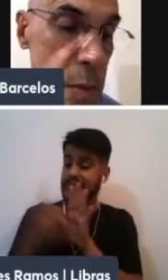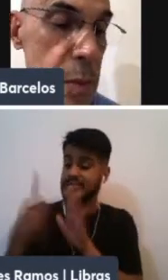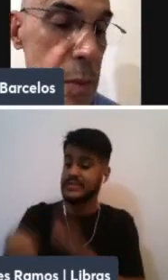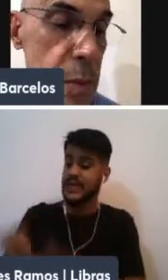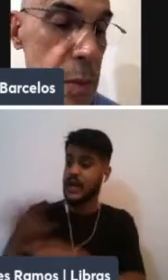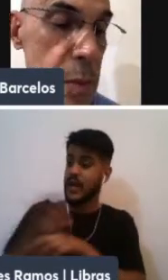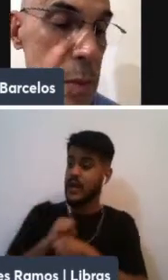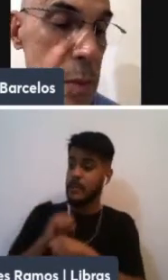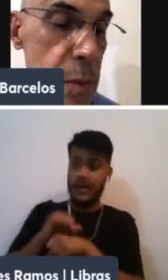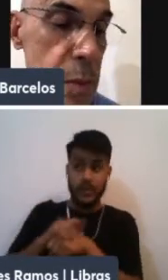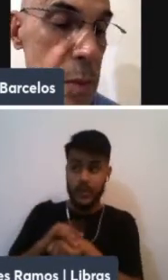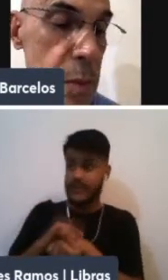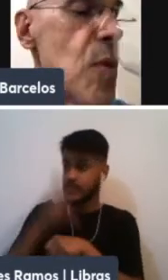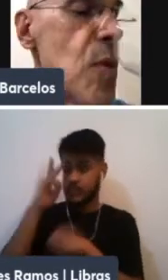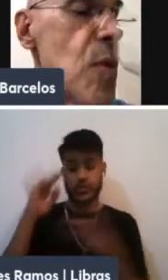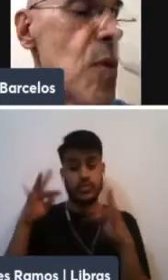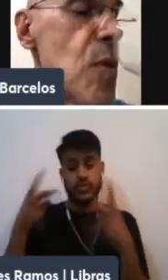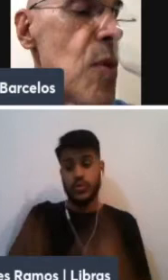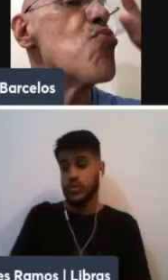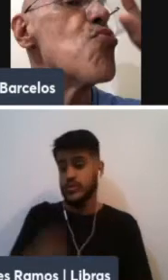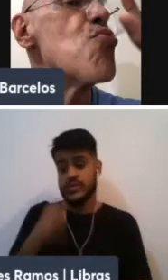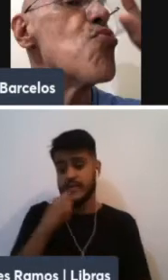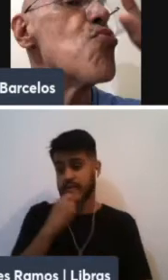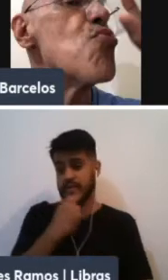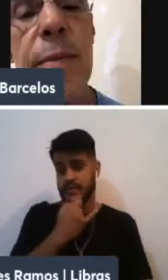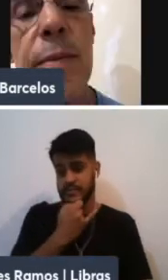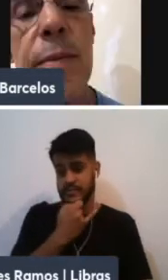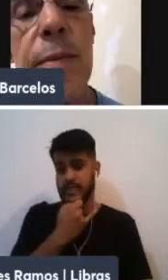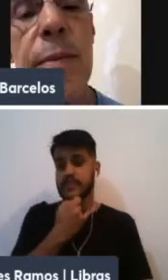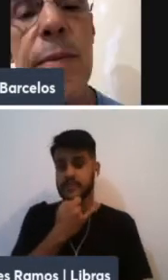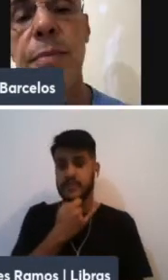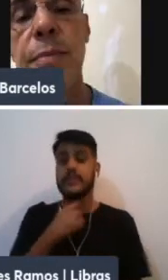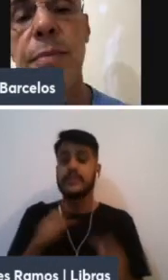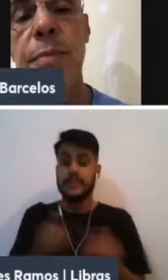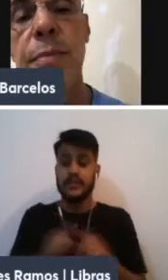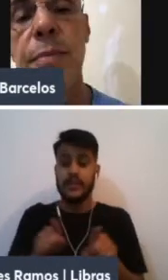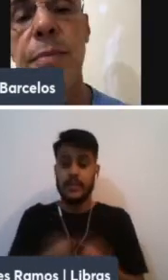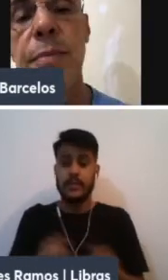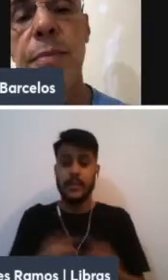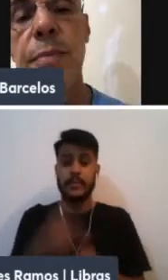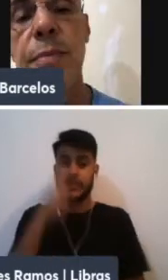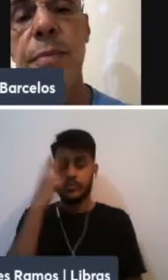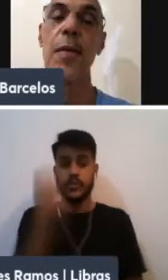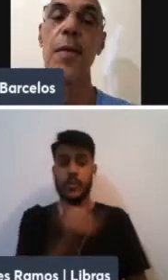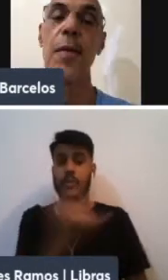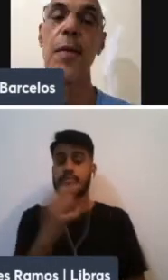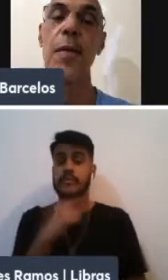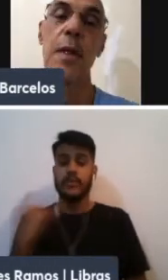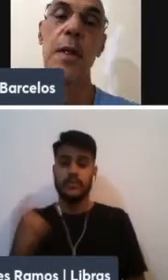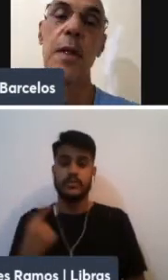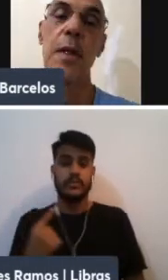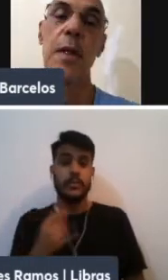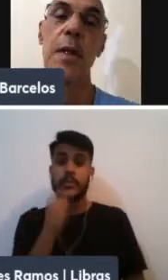todos, infelizmente, né, e que ela virou de todos, porque igualzinho o